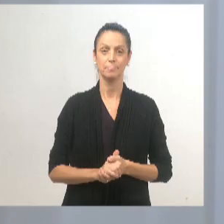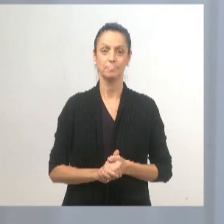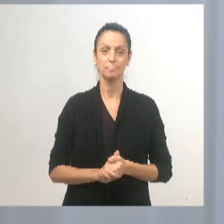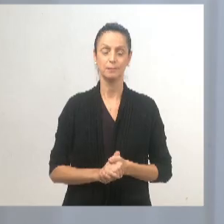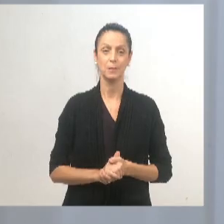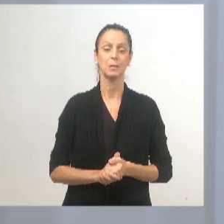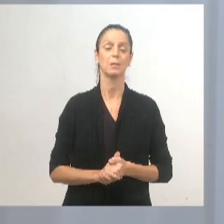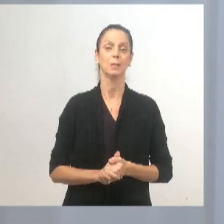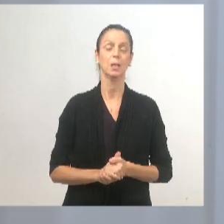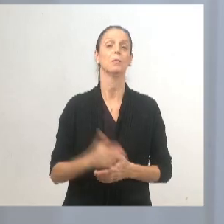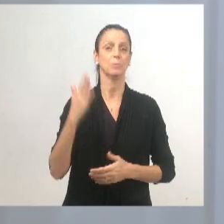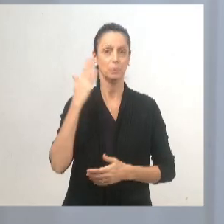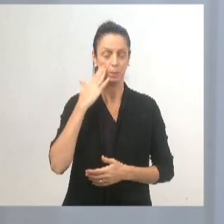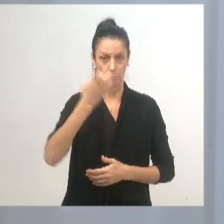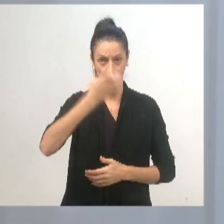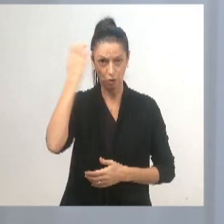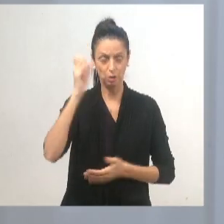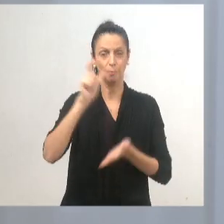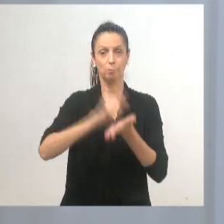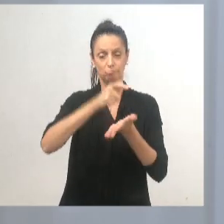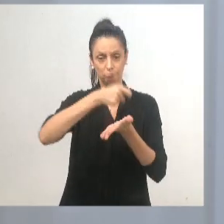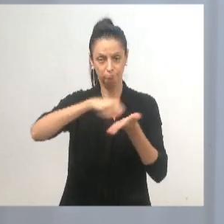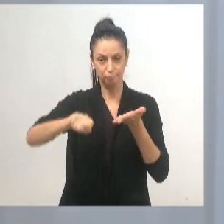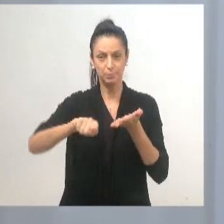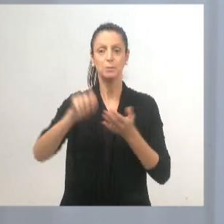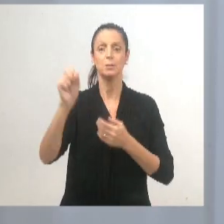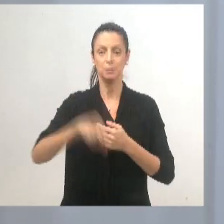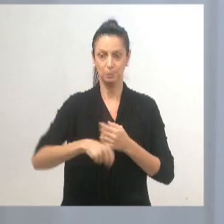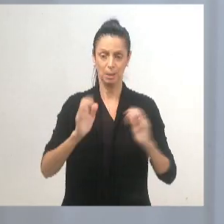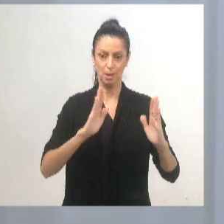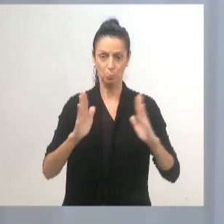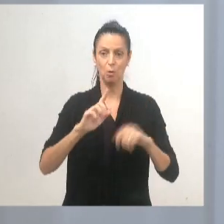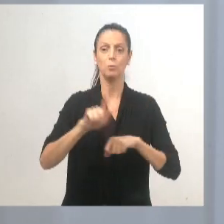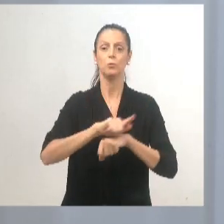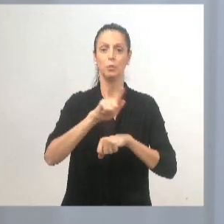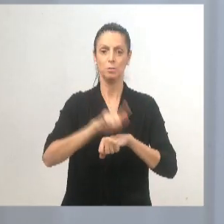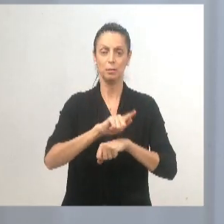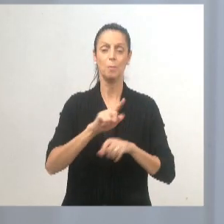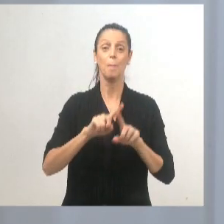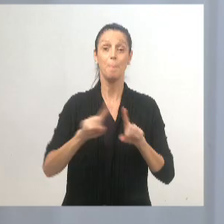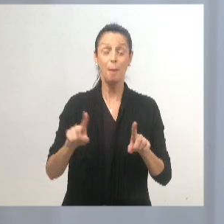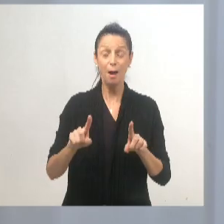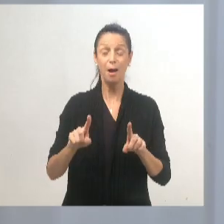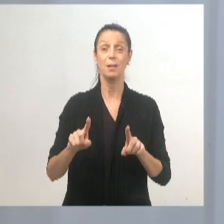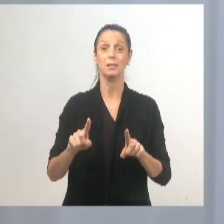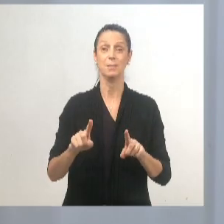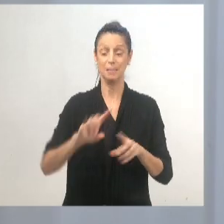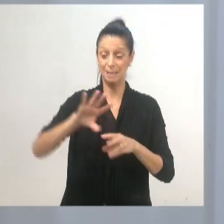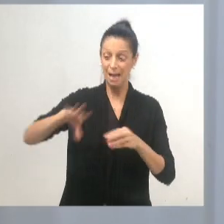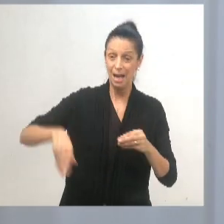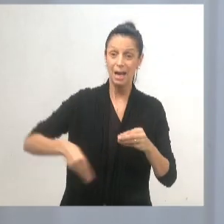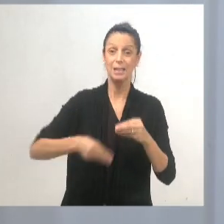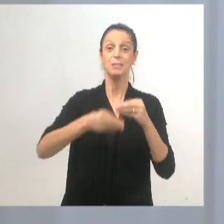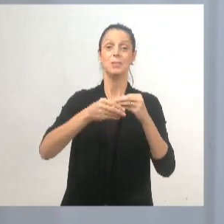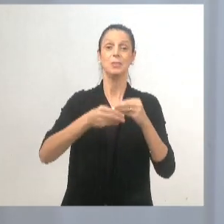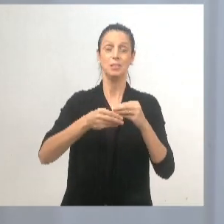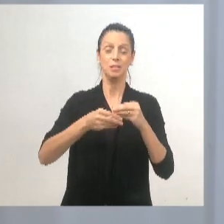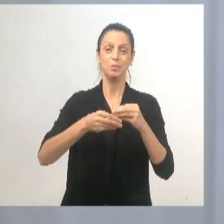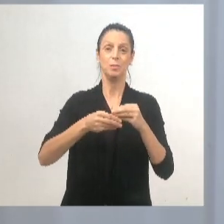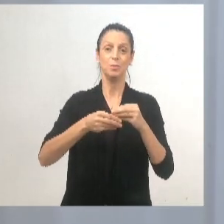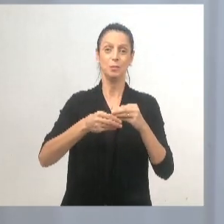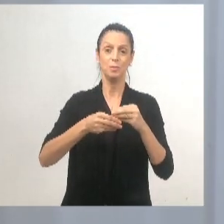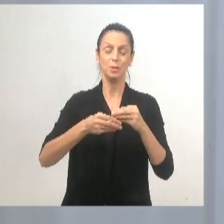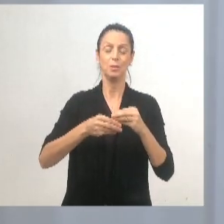sido assinado pela presente gestão, pela gestão atual, esse aditivo foi